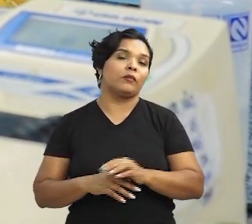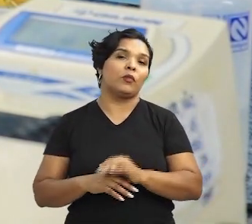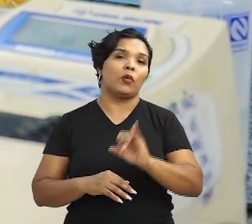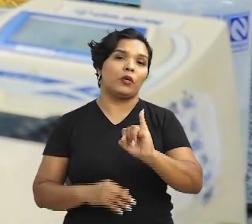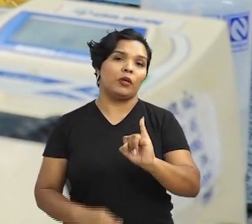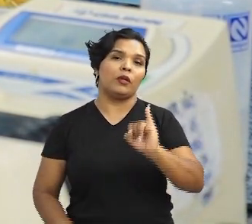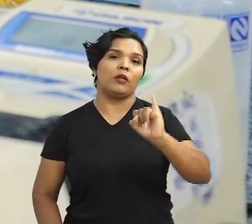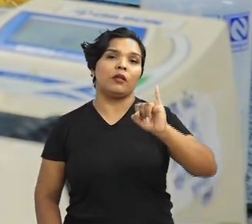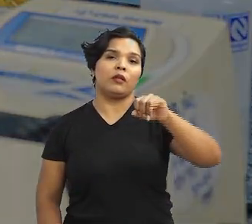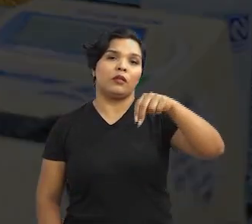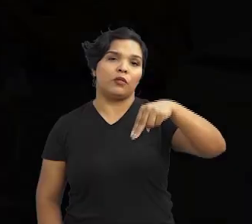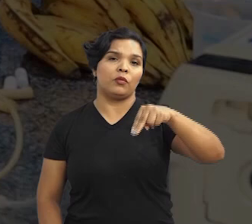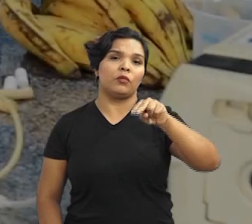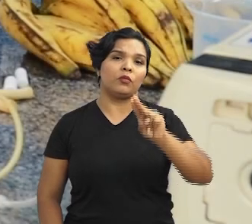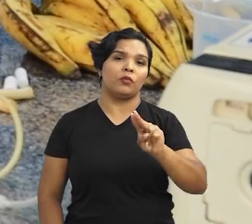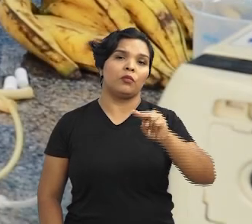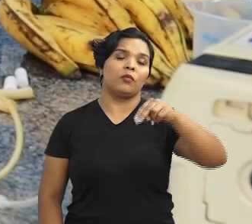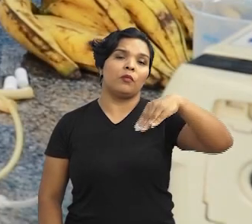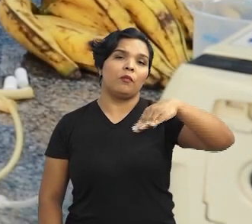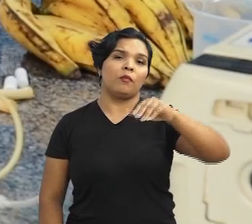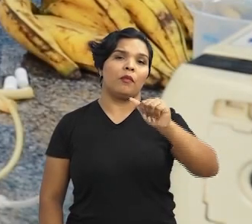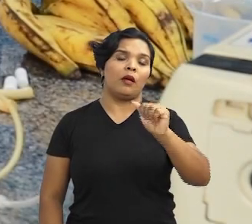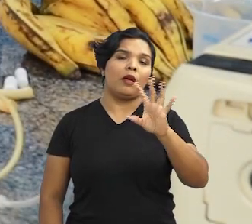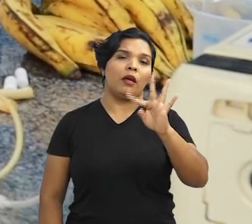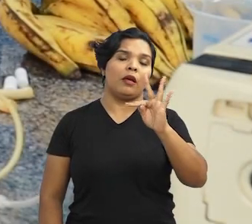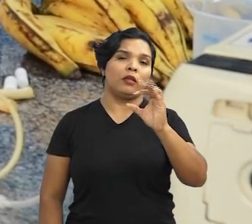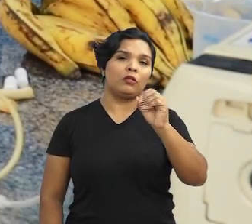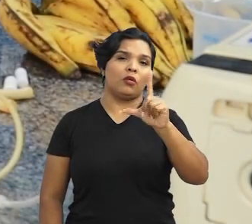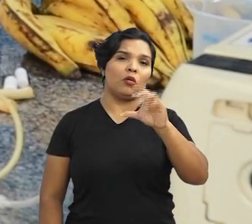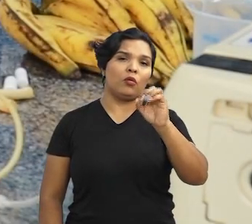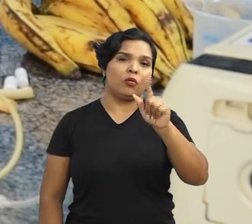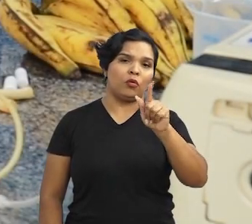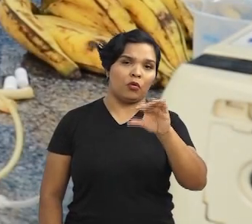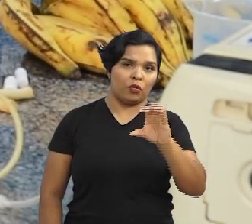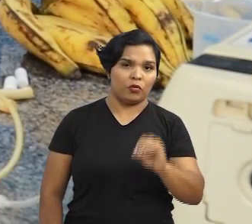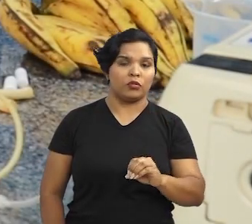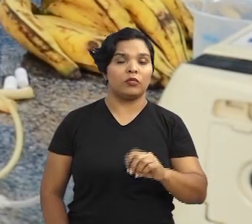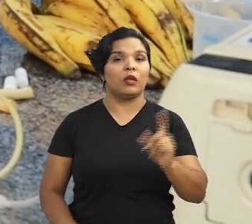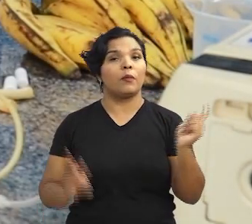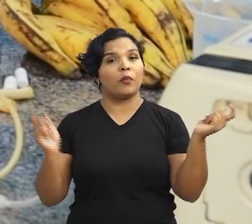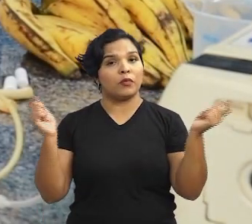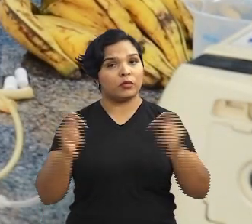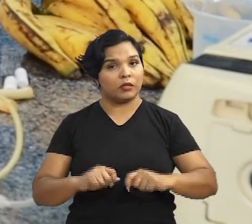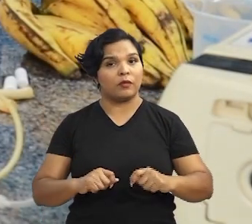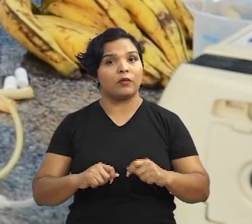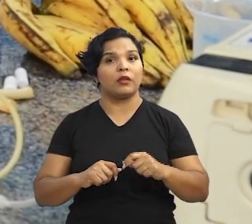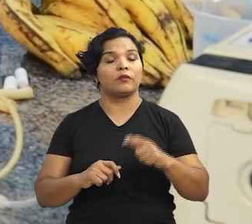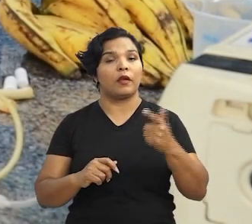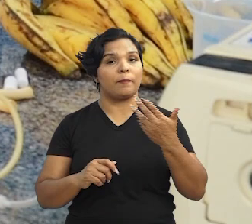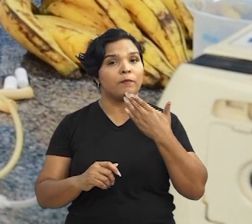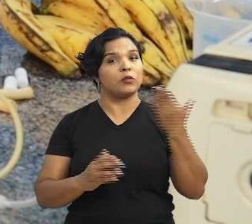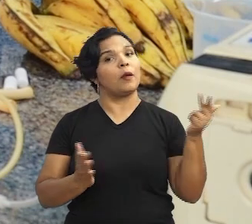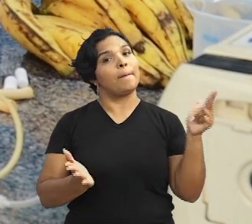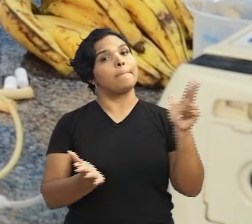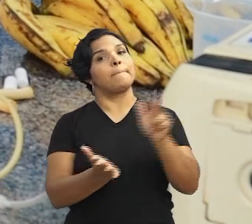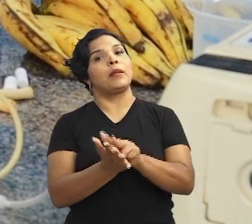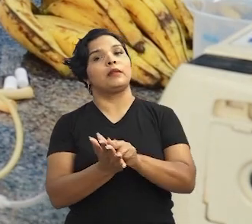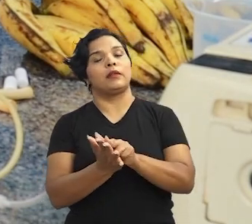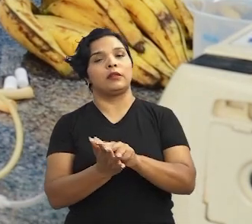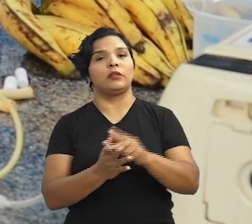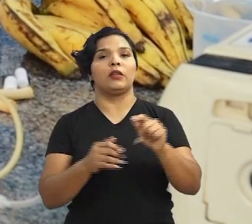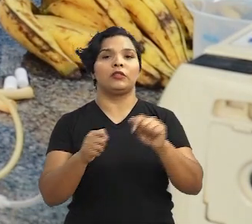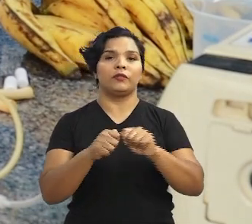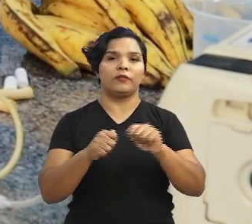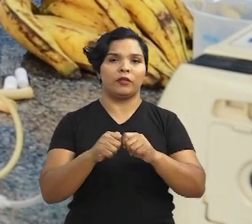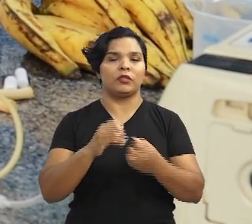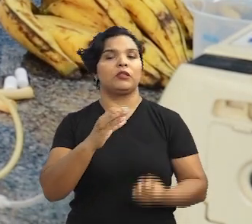teste imunohematológico. Inclusive, um novo material que ainda não existia. Então, ele já é possivelmente um produto em que a gente vai pedir uma patente.